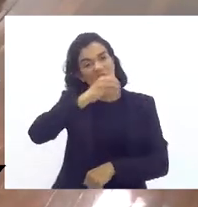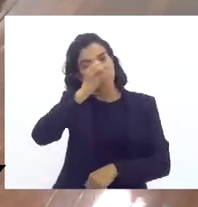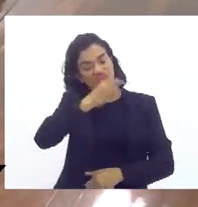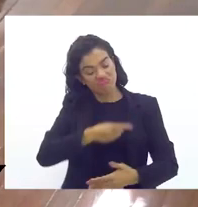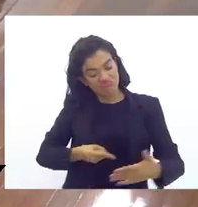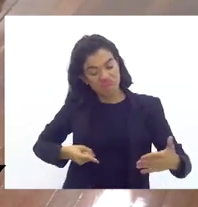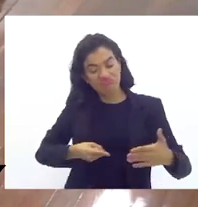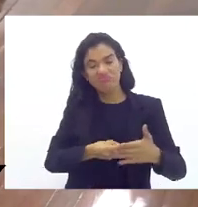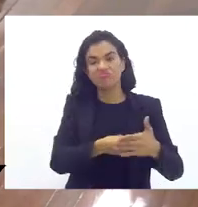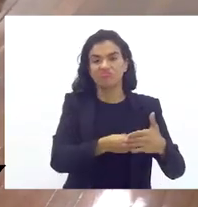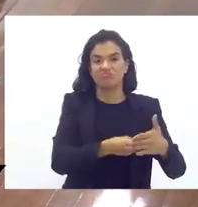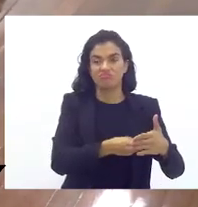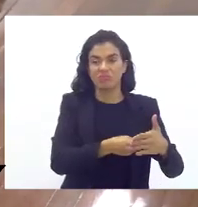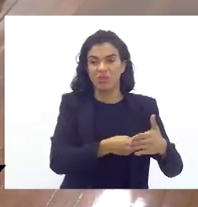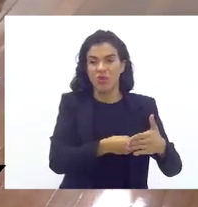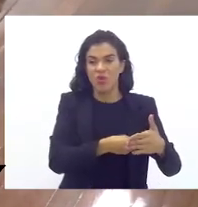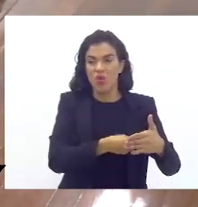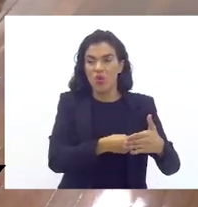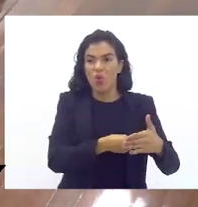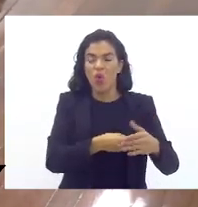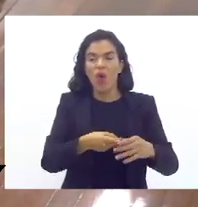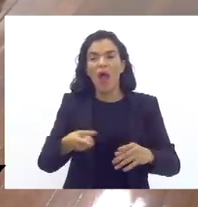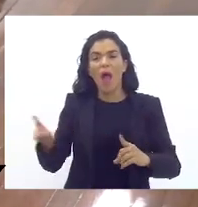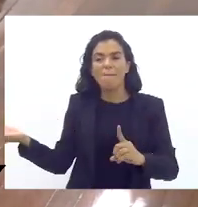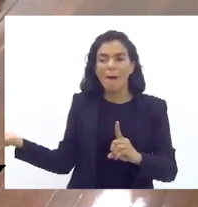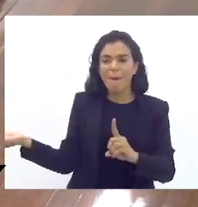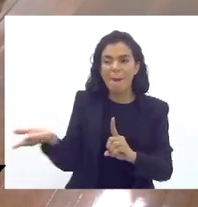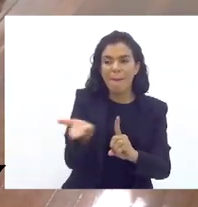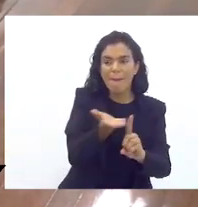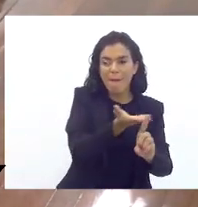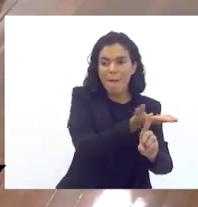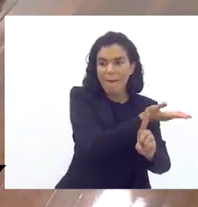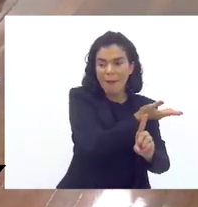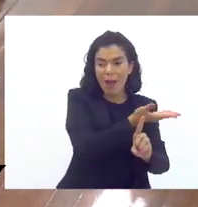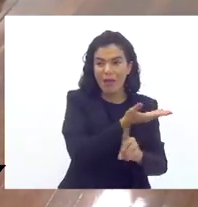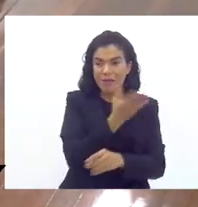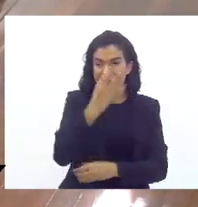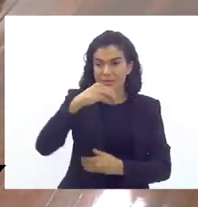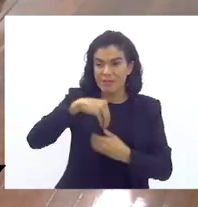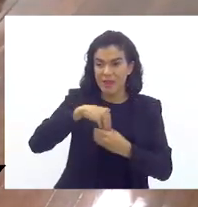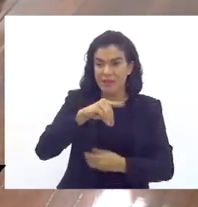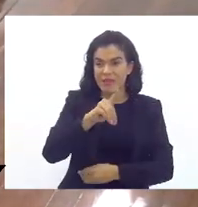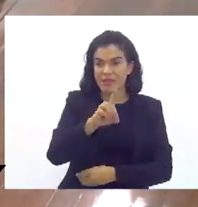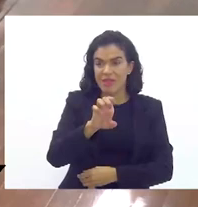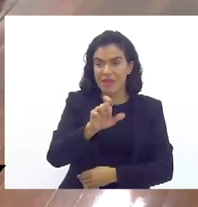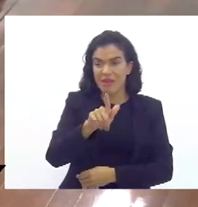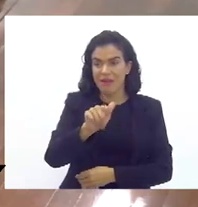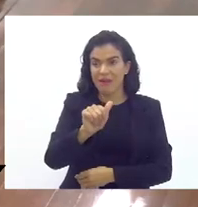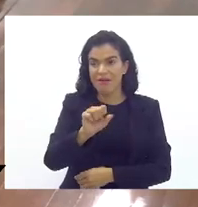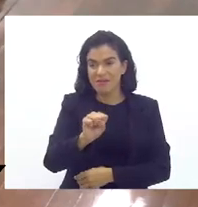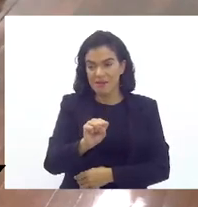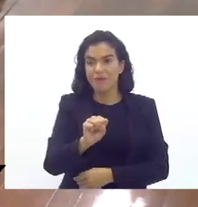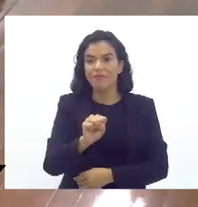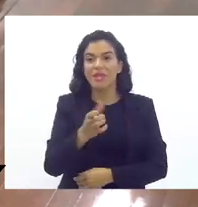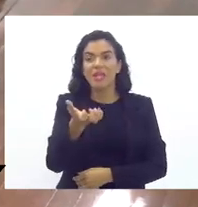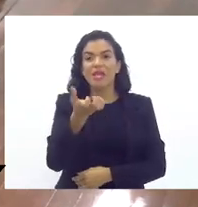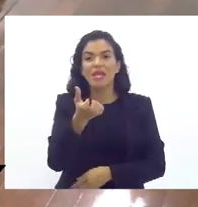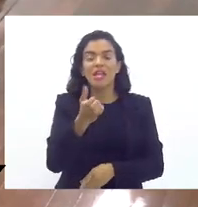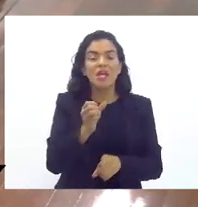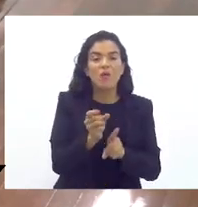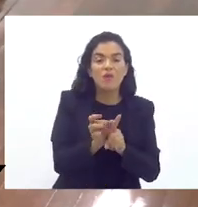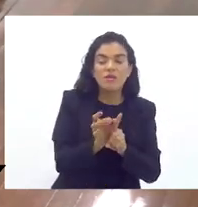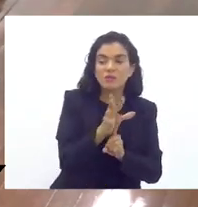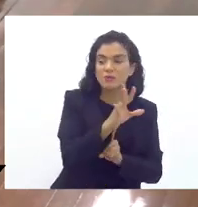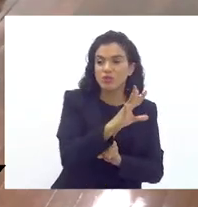denunciar os término dentro do de gás e não conseguiram matar ele lá e queriam expulsar